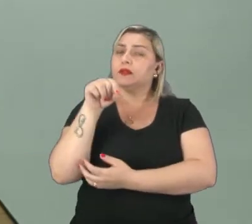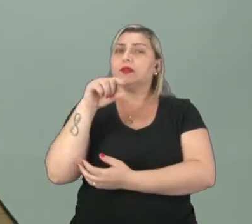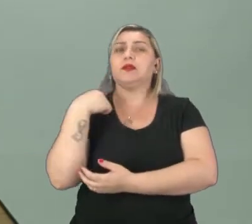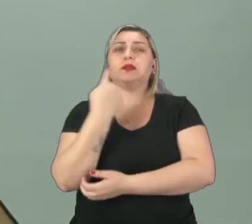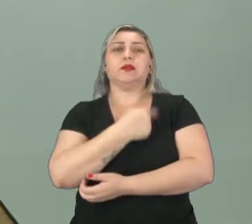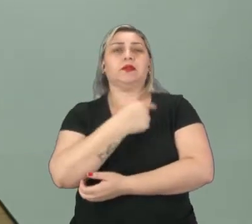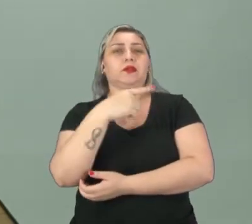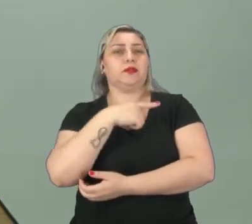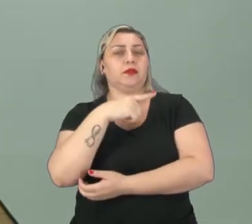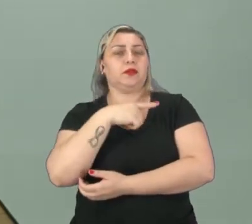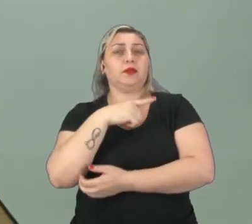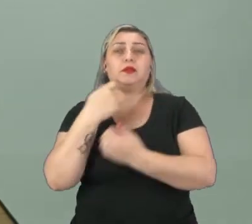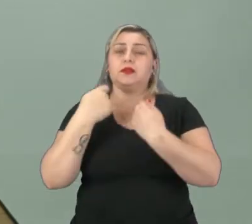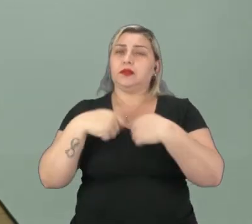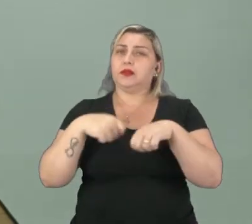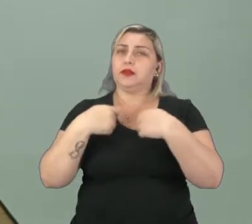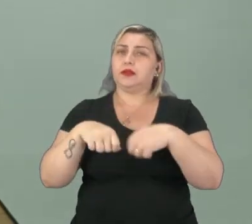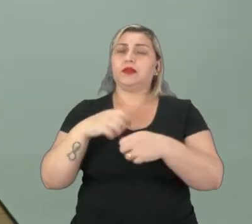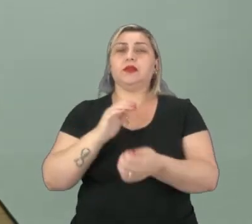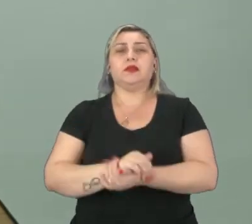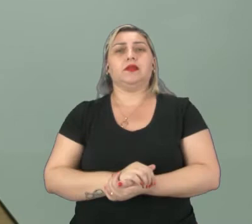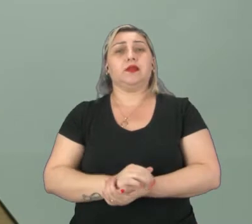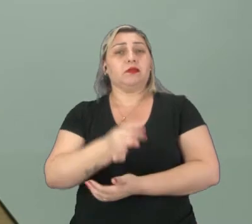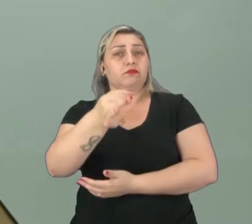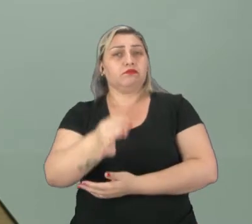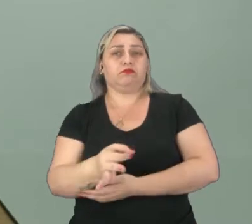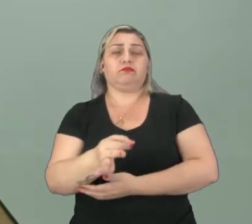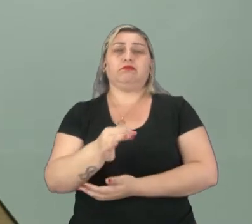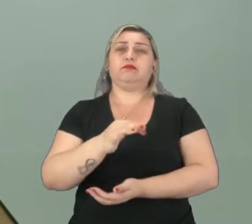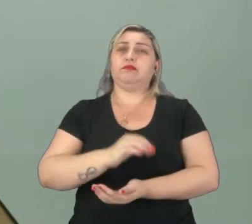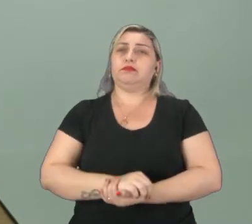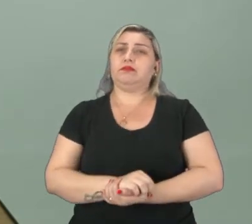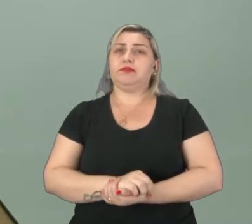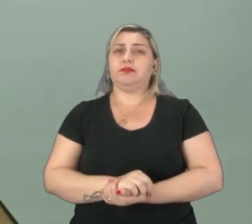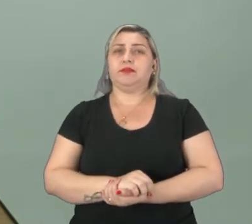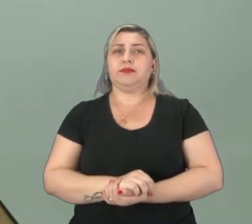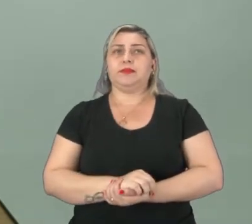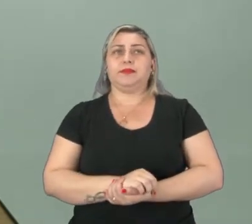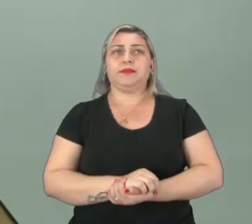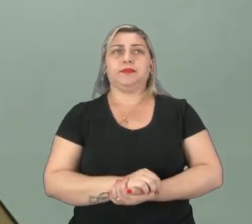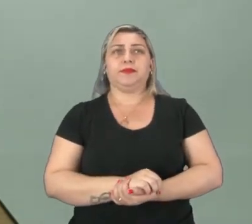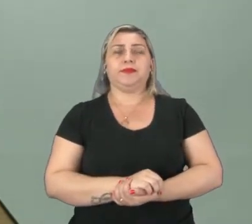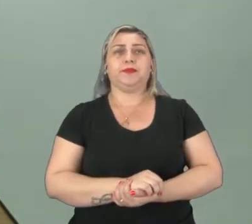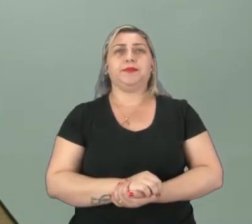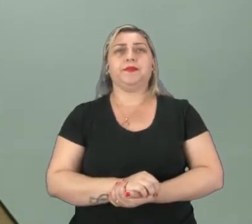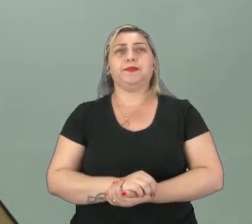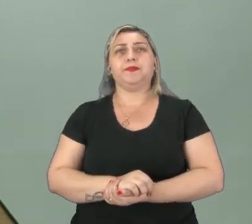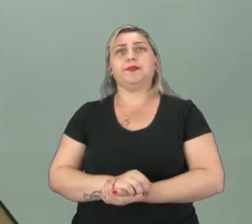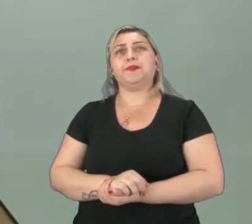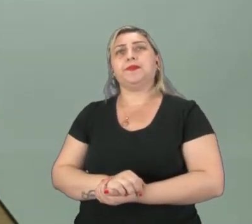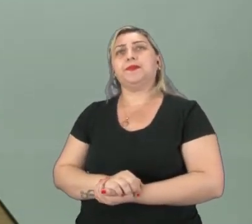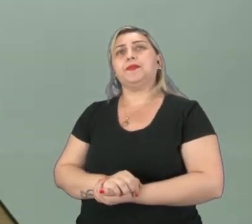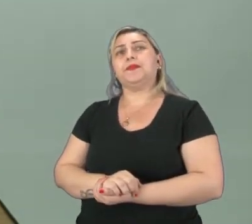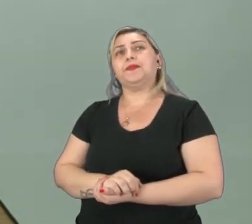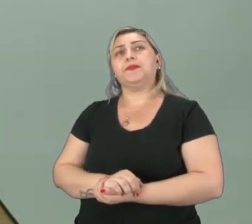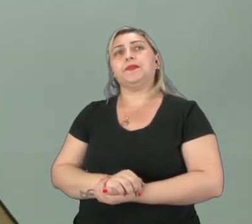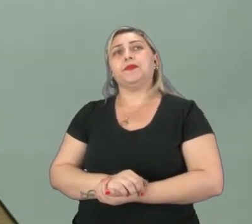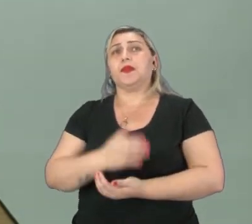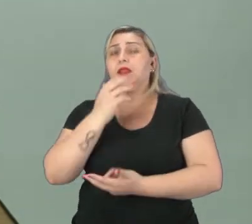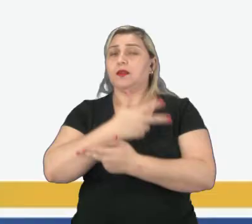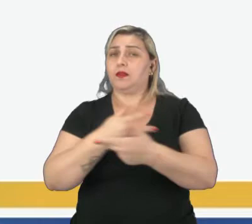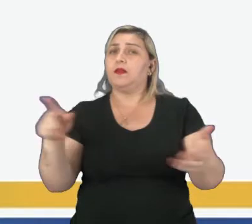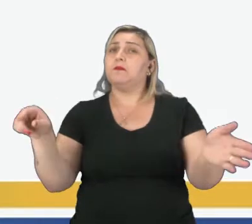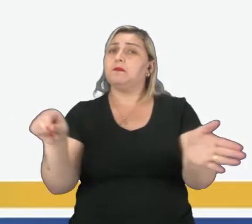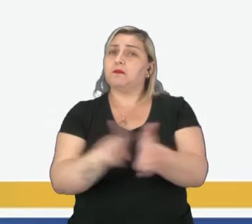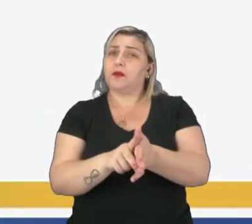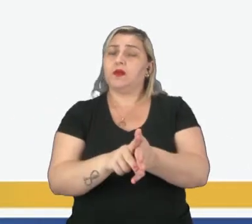que nós temos que fazer da forma correta. Vamos comigo aqui na telinha novamente.